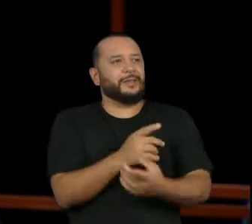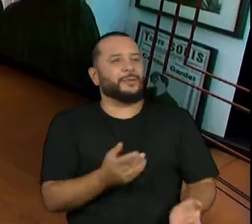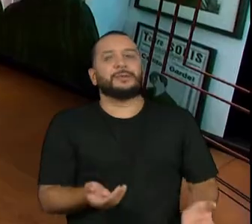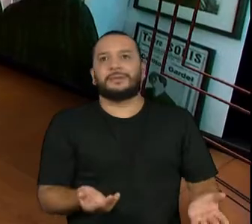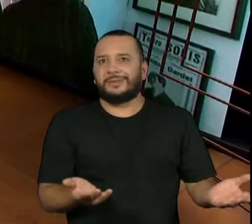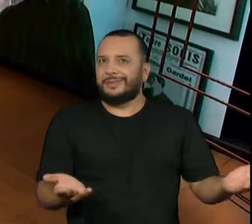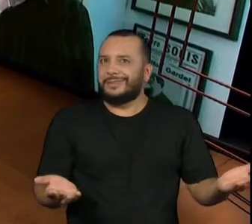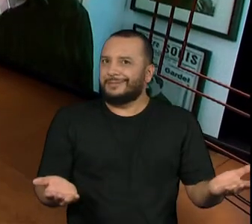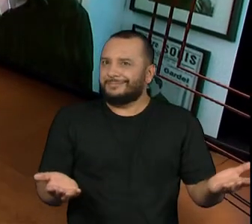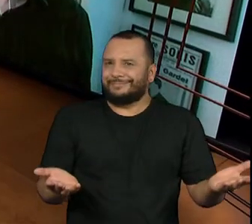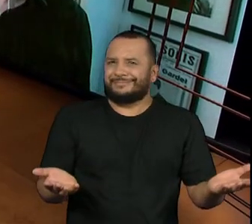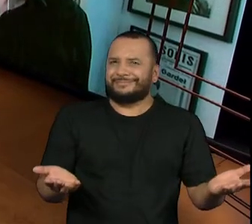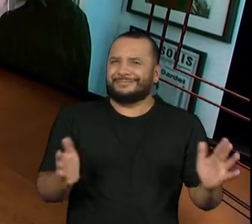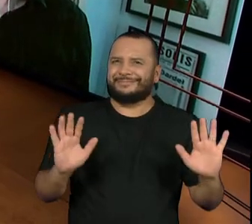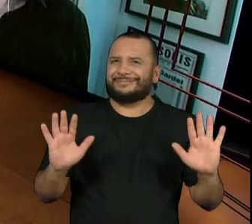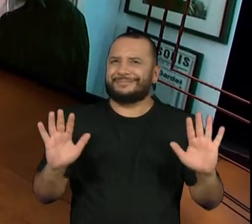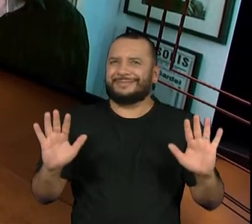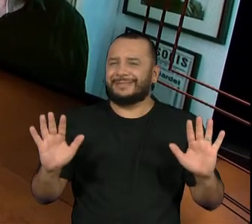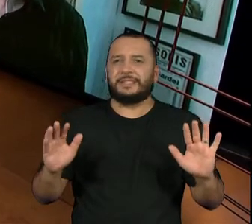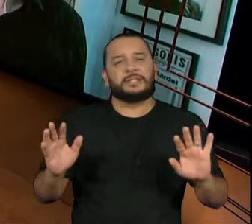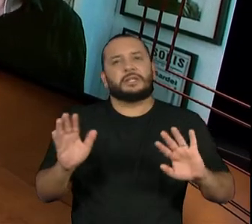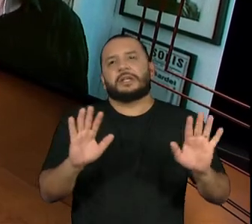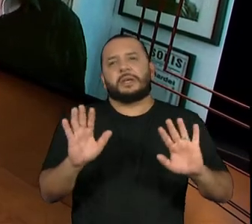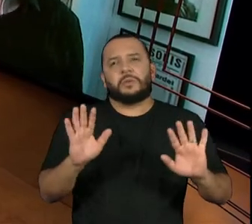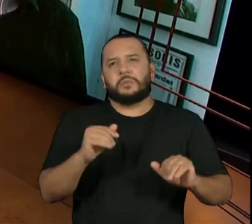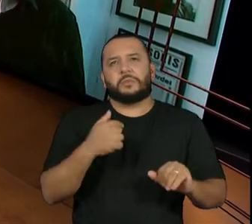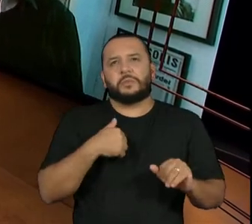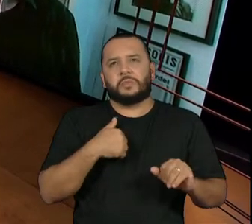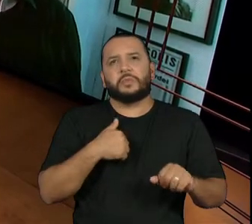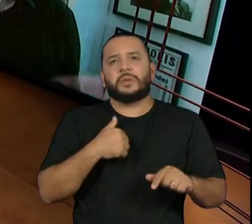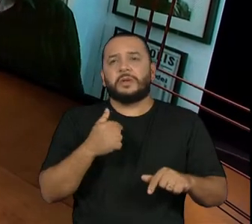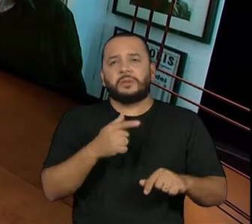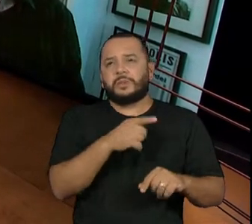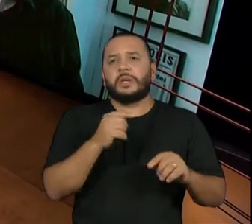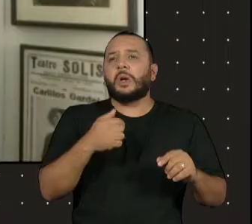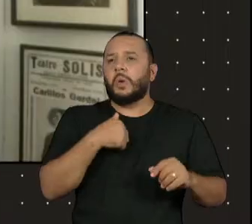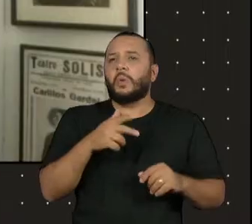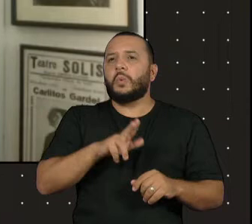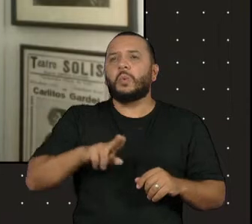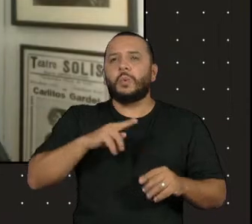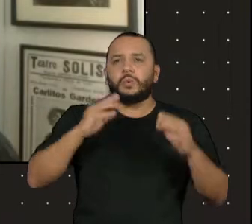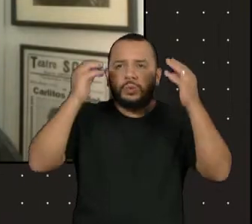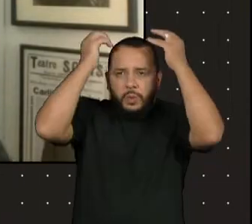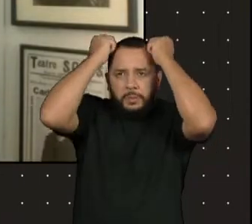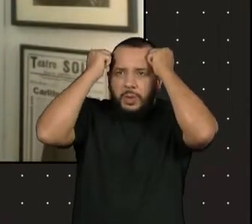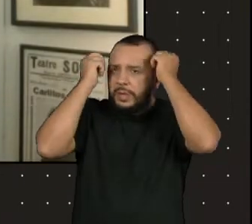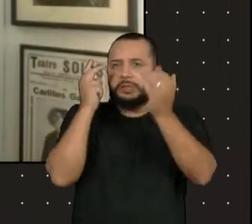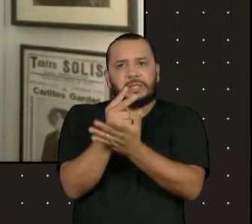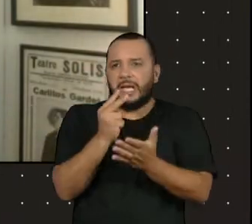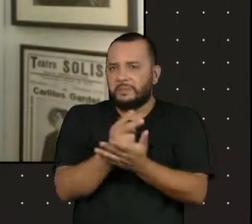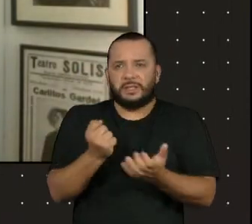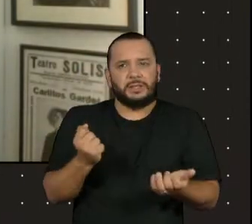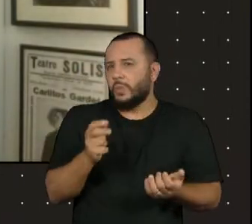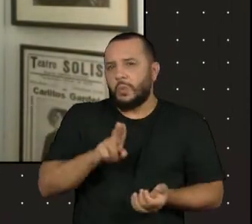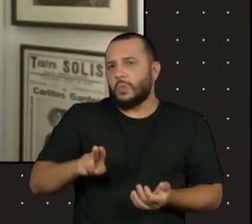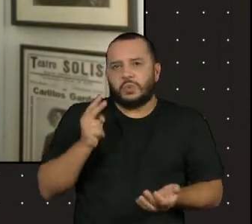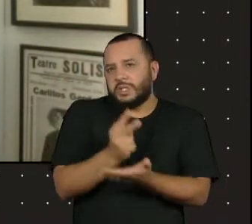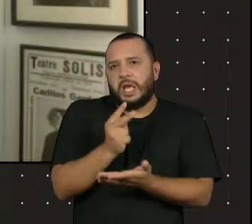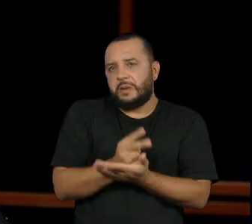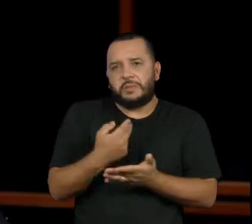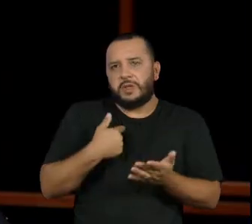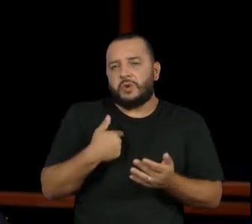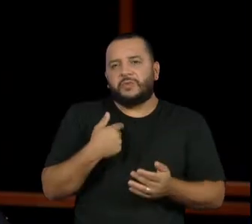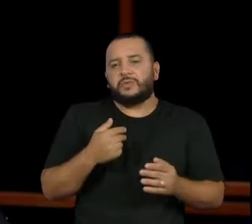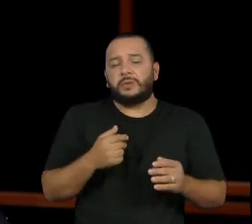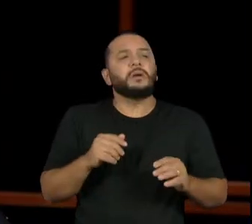A Rubens falou assim, não, eu sei, com peruca não trabalhava. Ele falou, não, eu saio da novela. Tá bom, ficou com peruca, tá, beleza. Mas eu